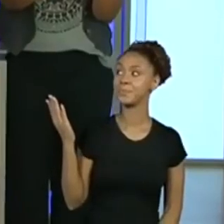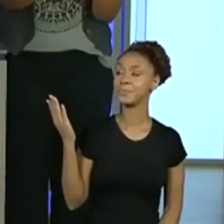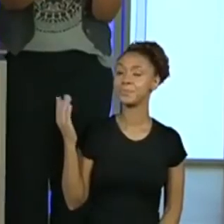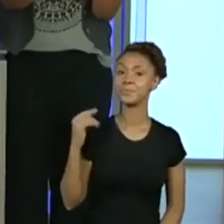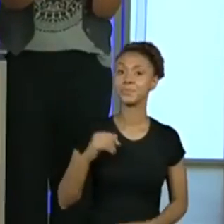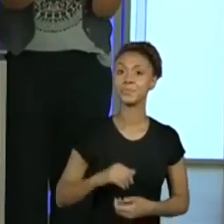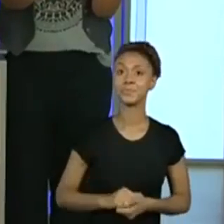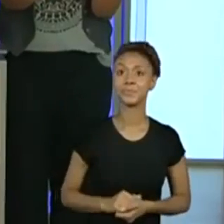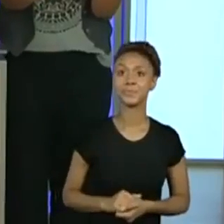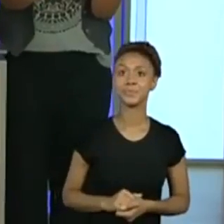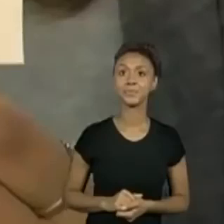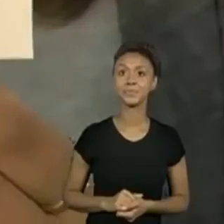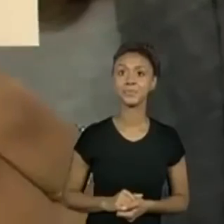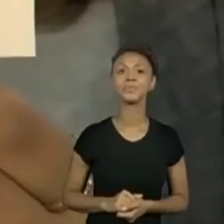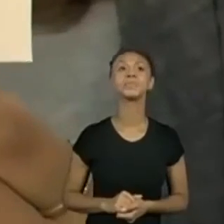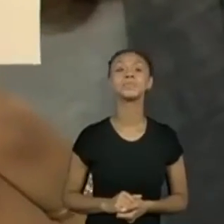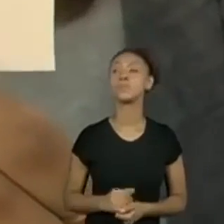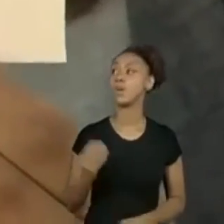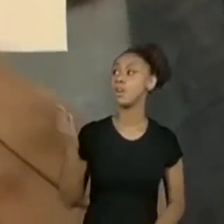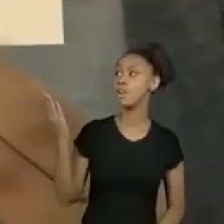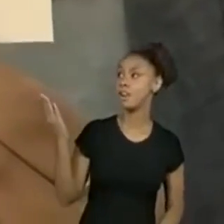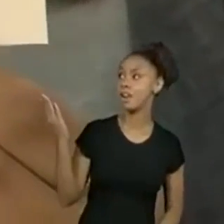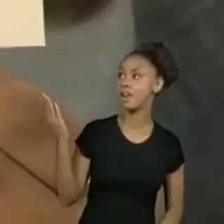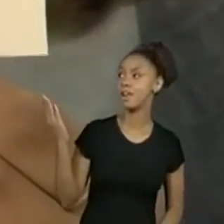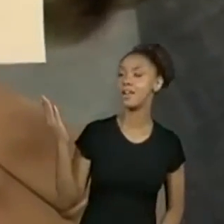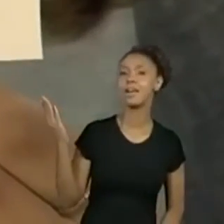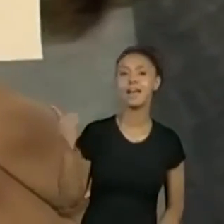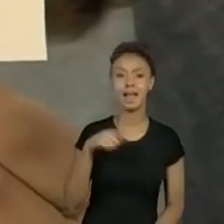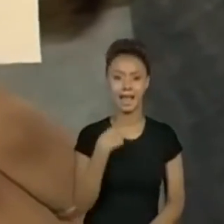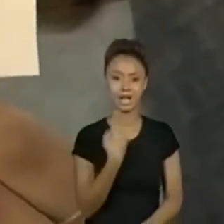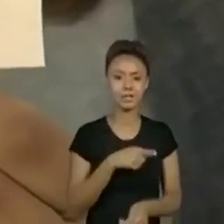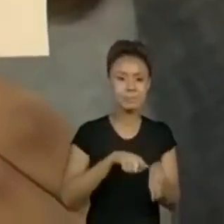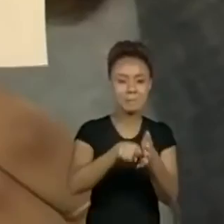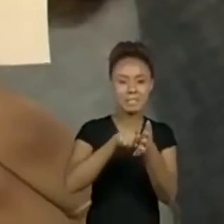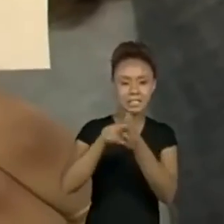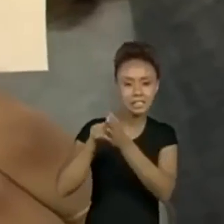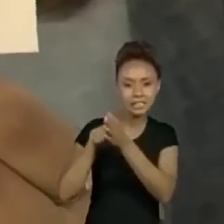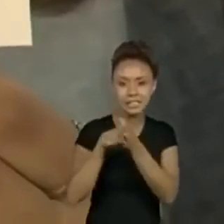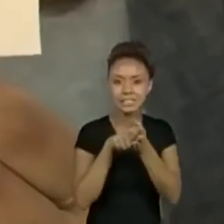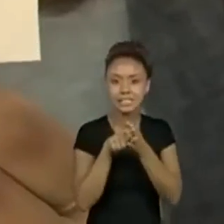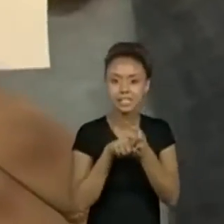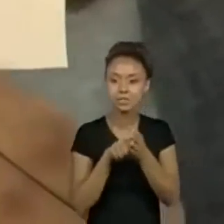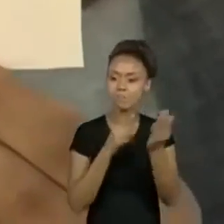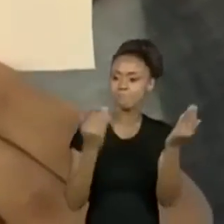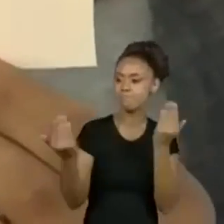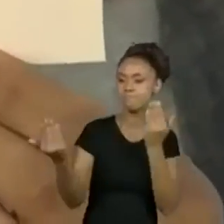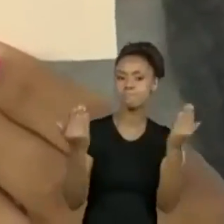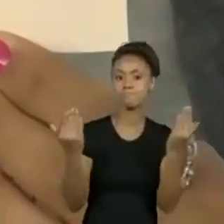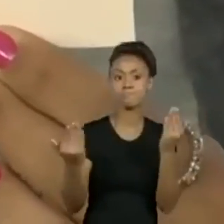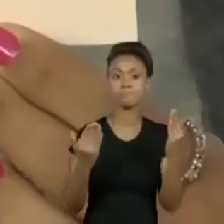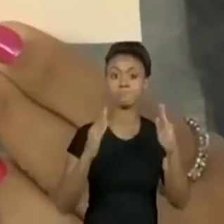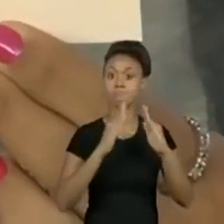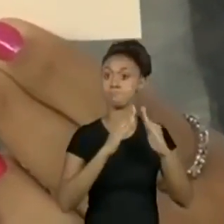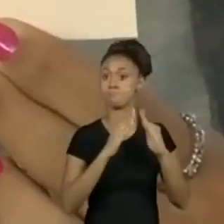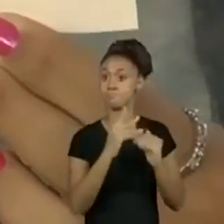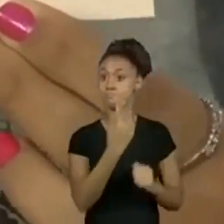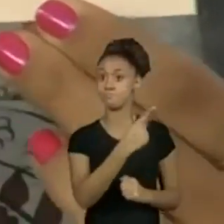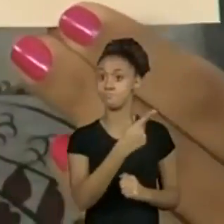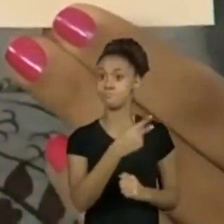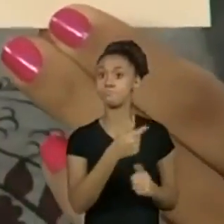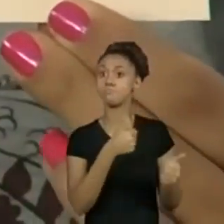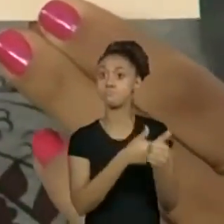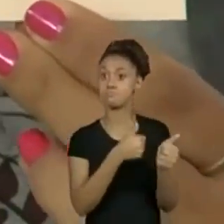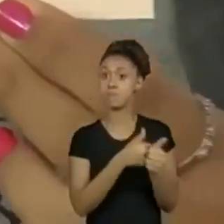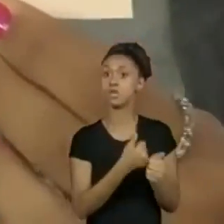ela tirou a foto, mandou para mim, nós estamos realizando uma pesquisa. Então, perto da casa da professora Genô estava